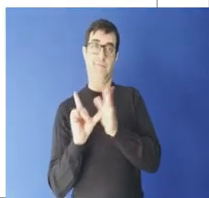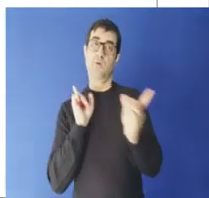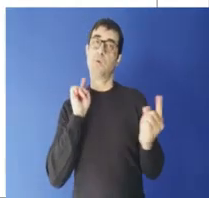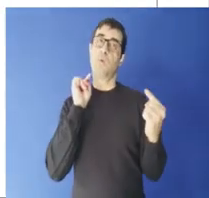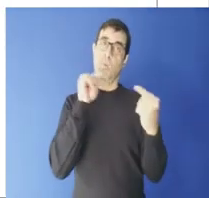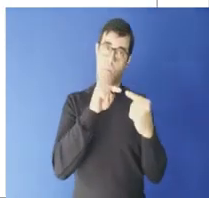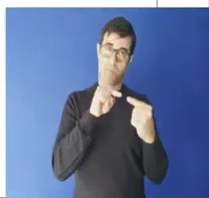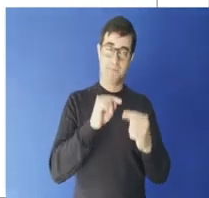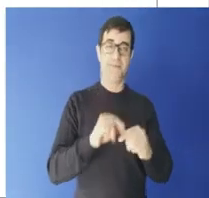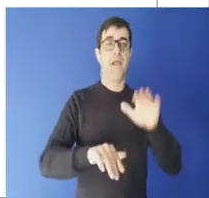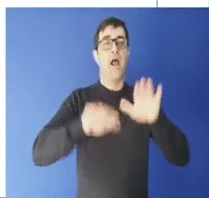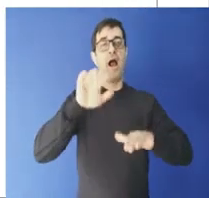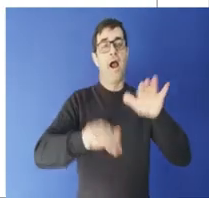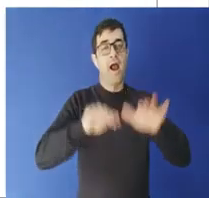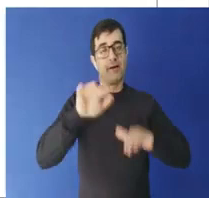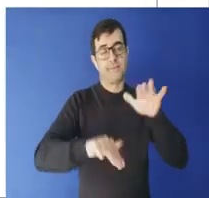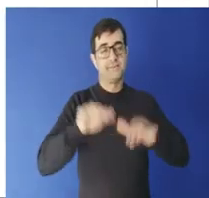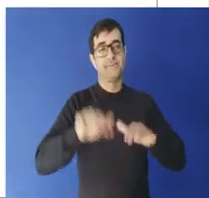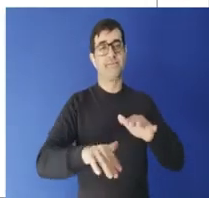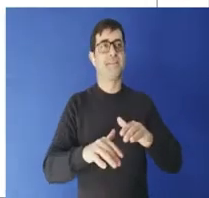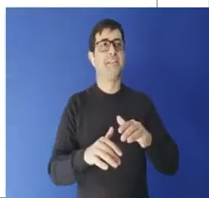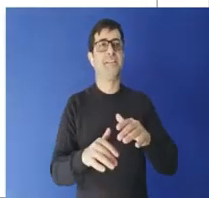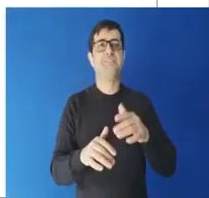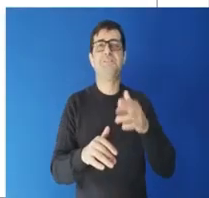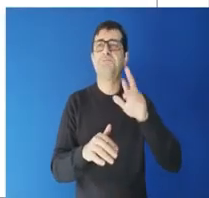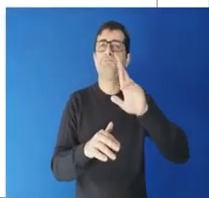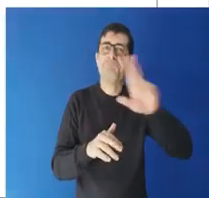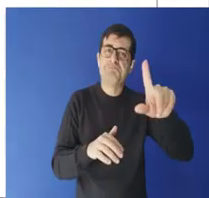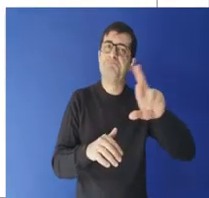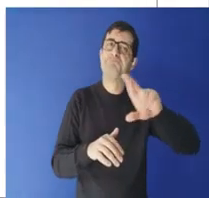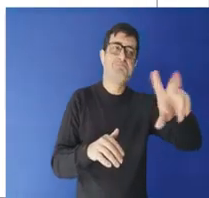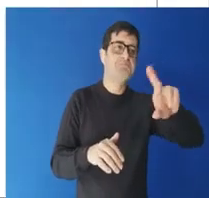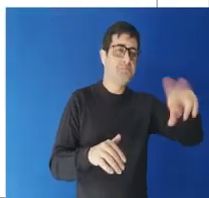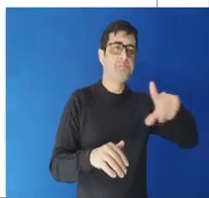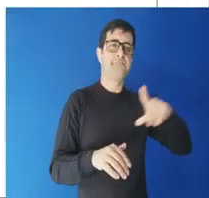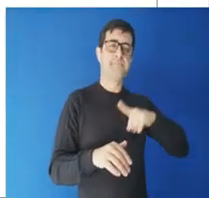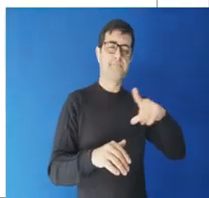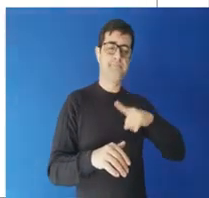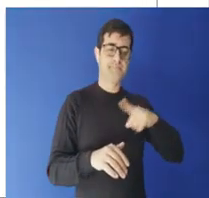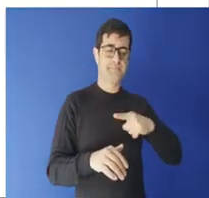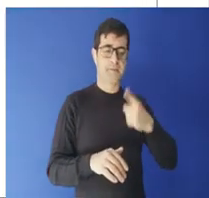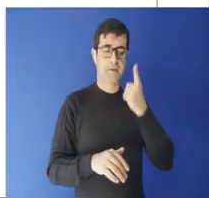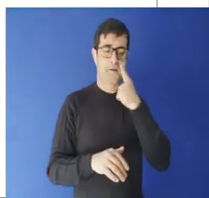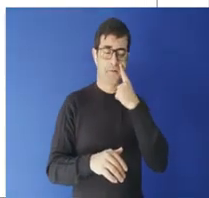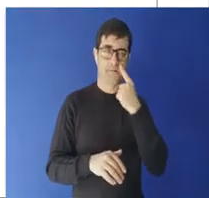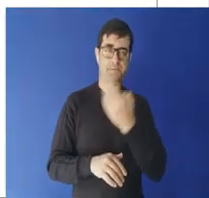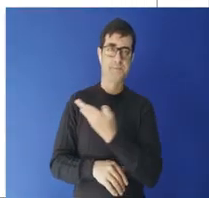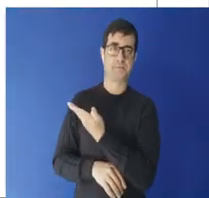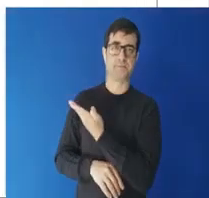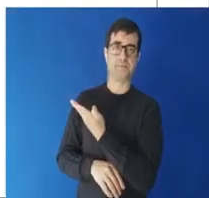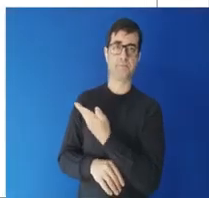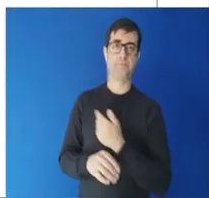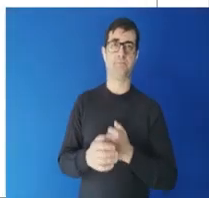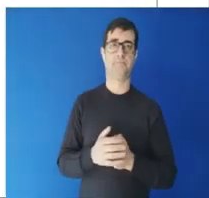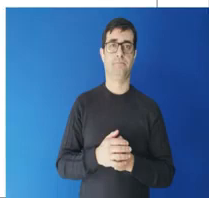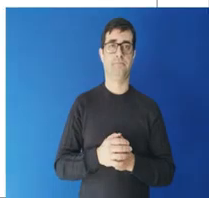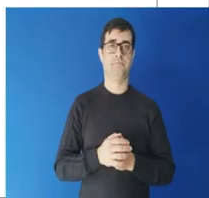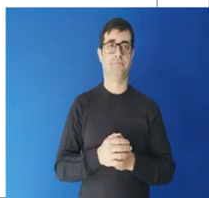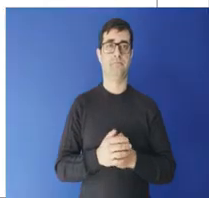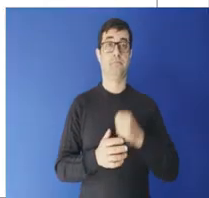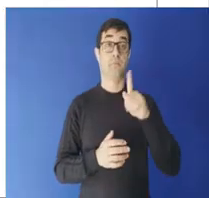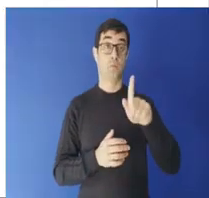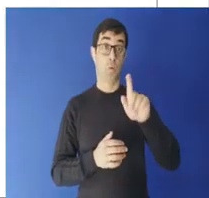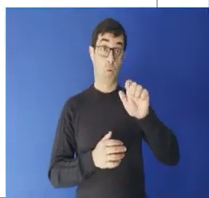alguns exemplos de que não seguem essa tendência. Um exemplo é o gálio, né? O que vai acontecer?